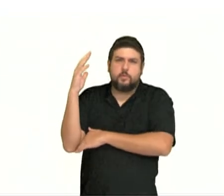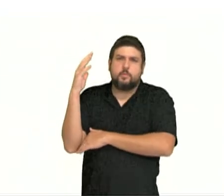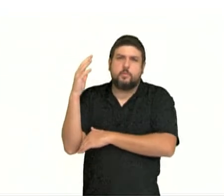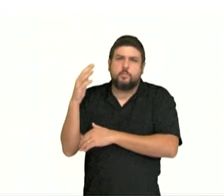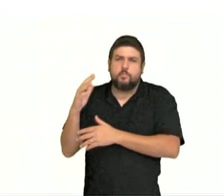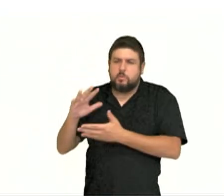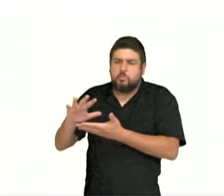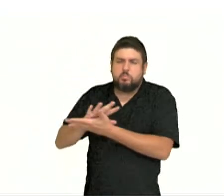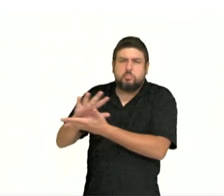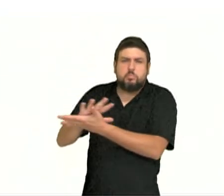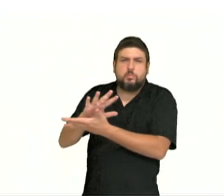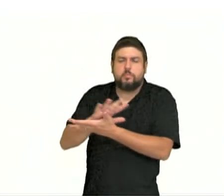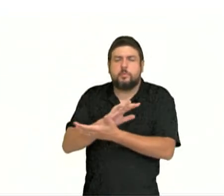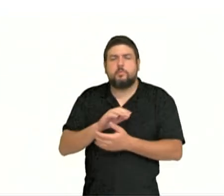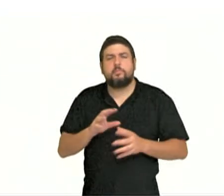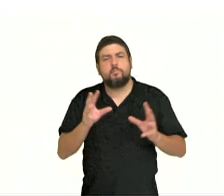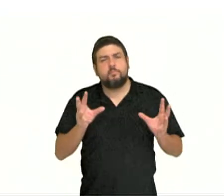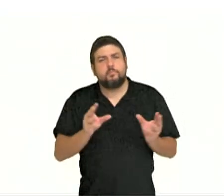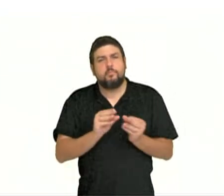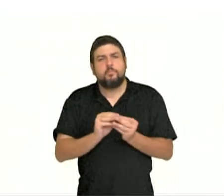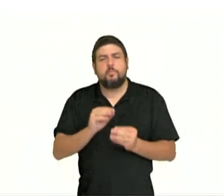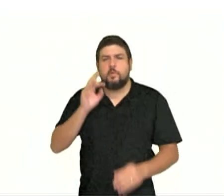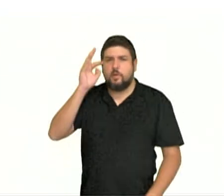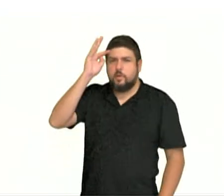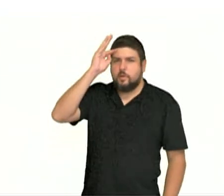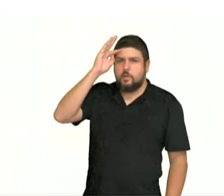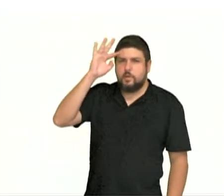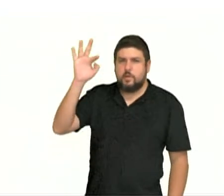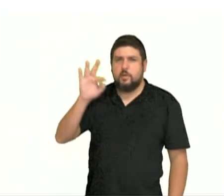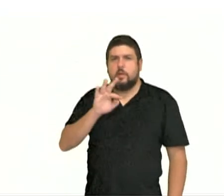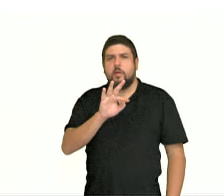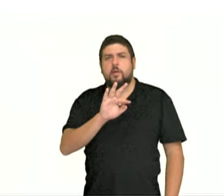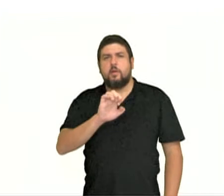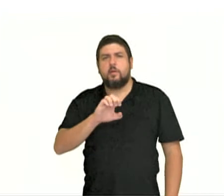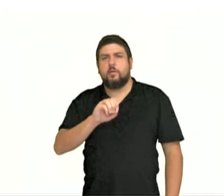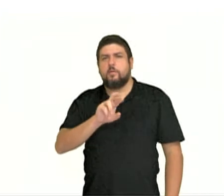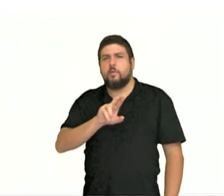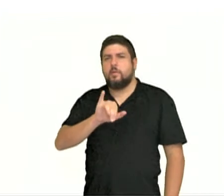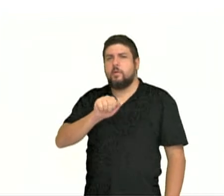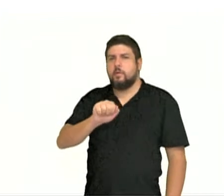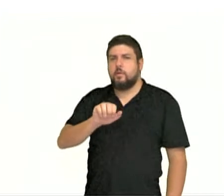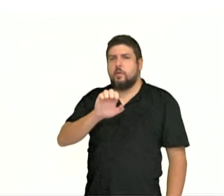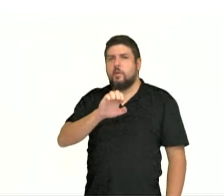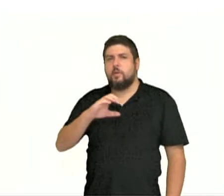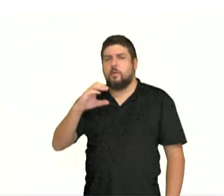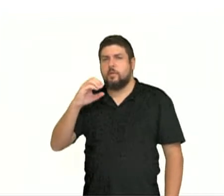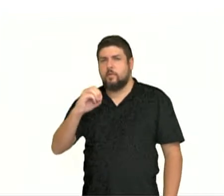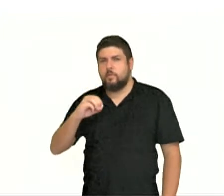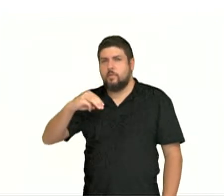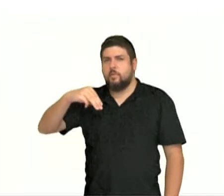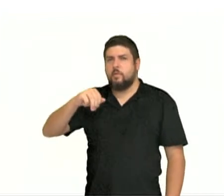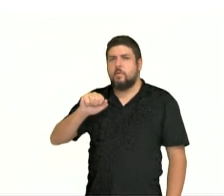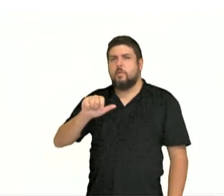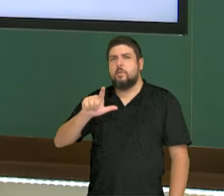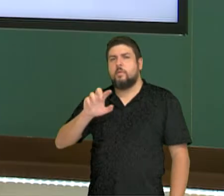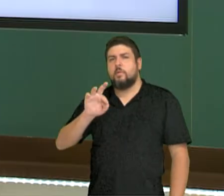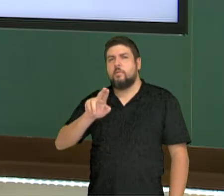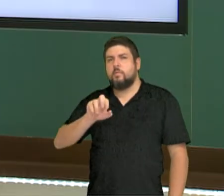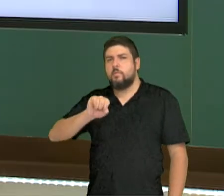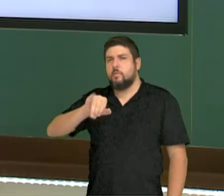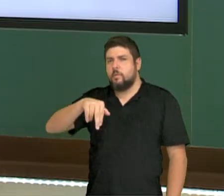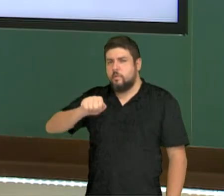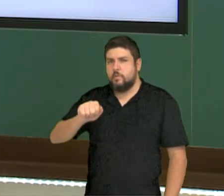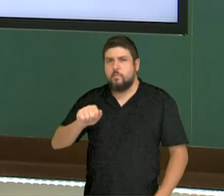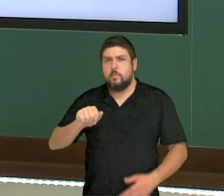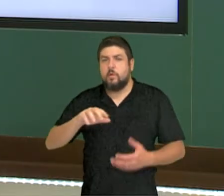teoria ecomalthusiana nos diz mais pessoas utilizando mais recursos e a terra Possivelmente vai